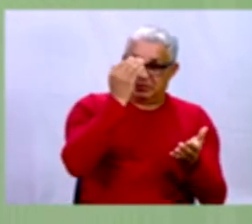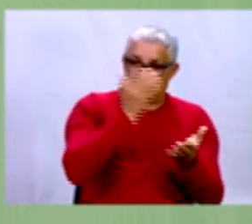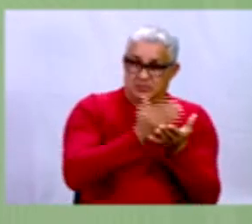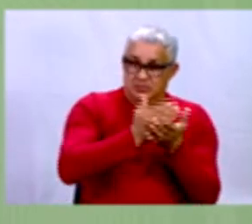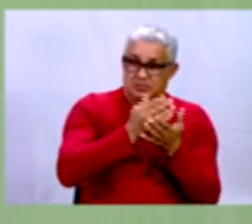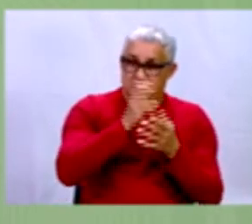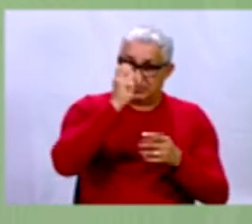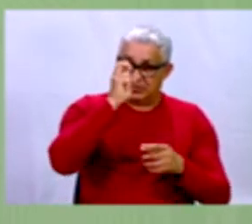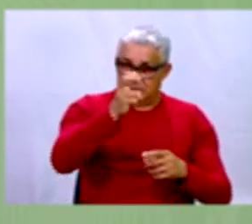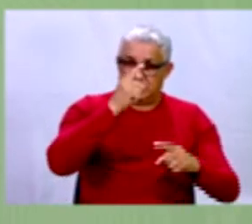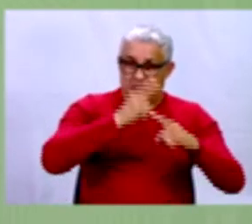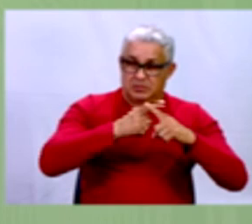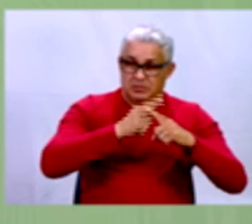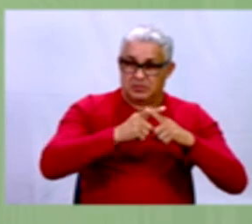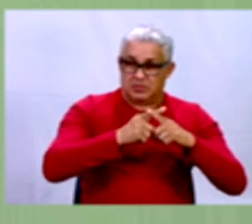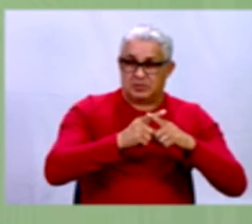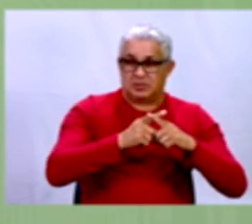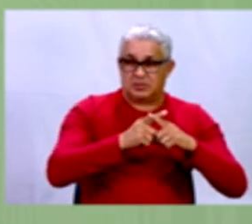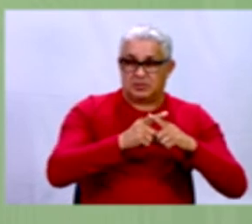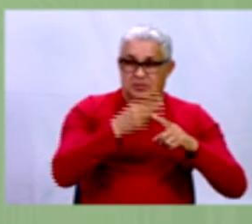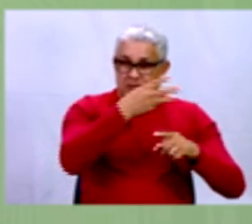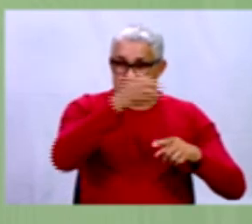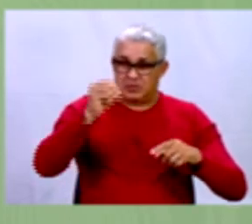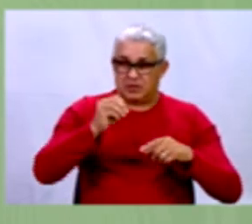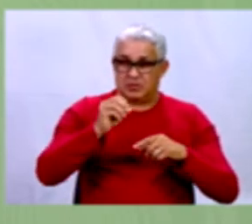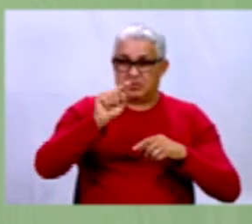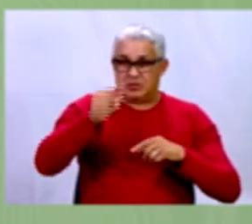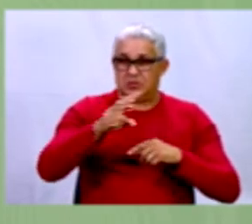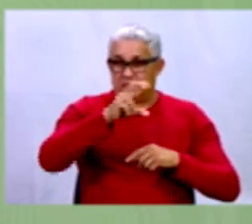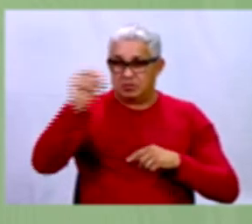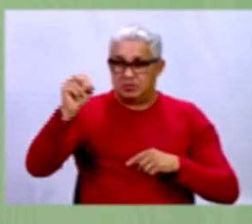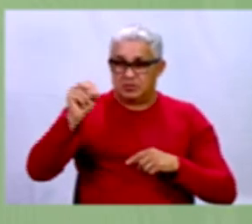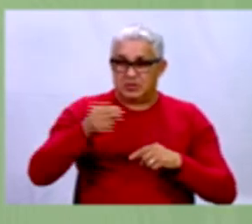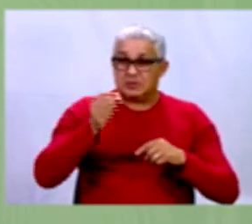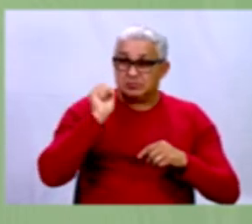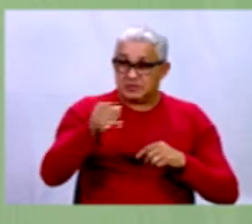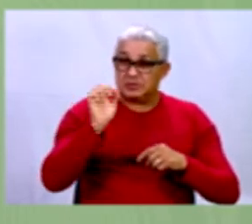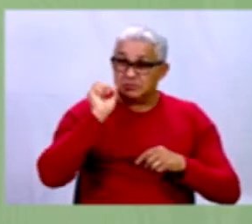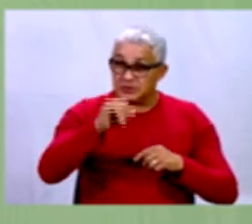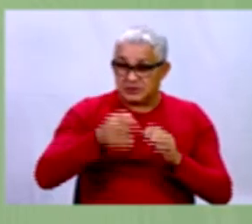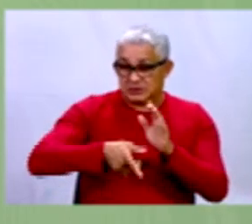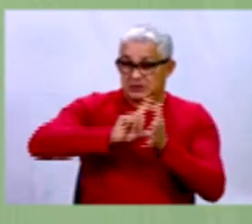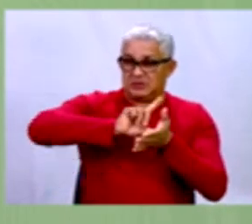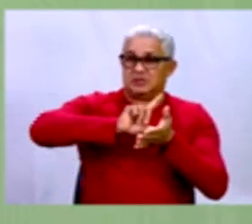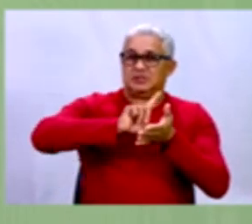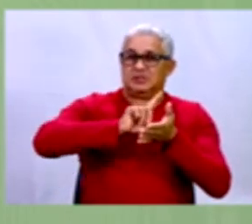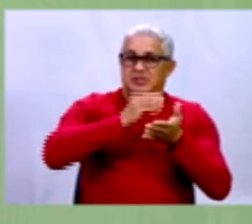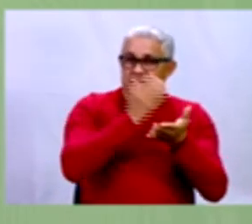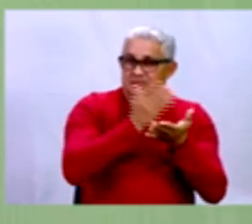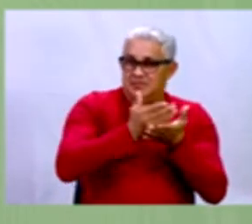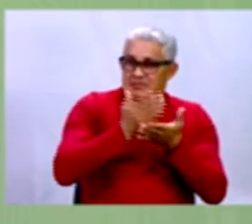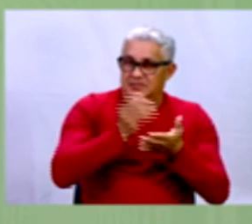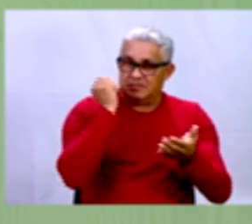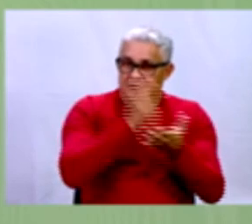era R$ 1.500 o valor do televisor. Então a gente vai pagar, se a gente antecipar todas as prestações, R$